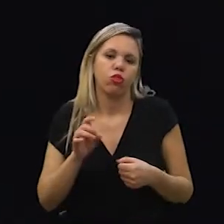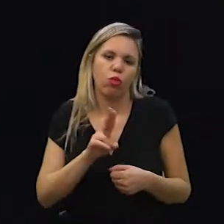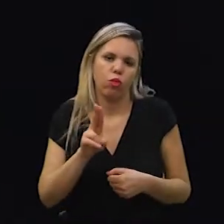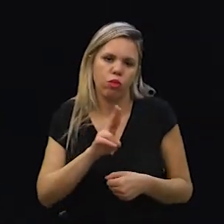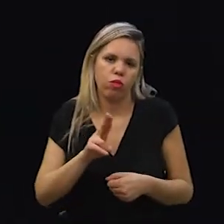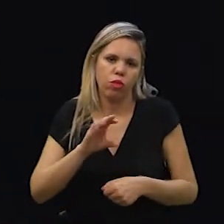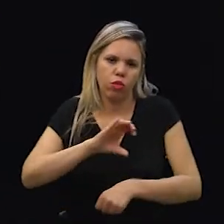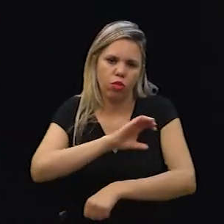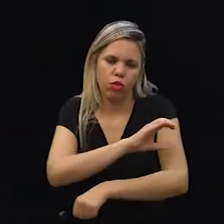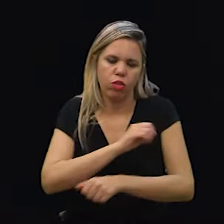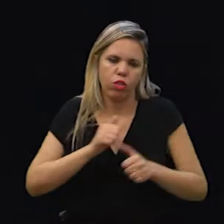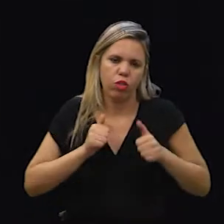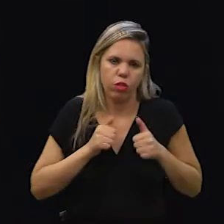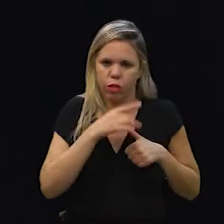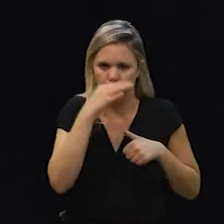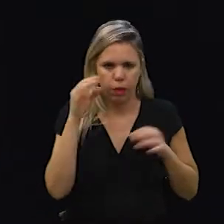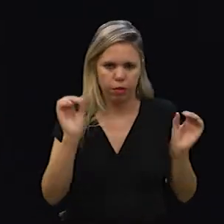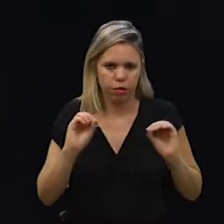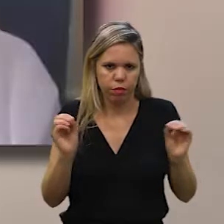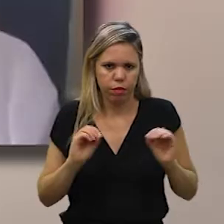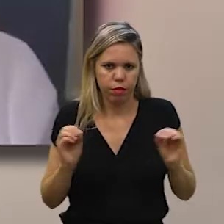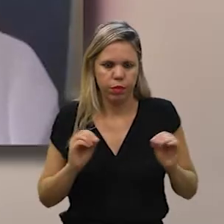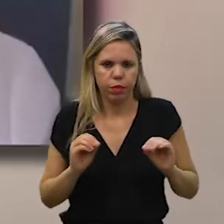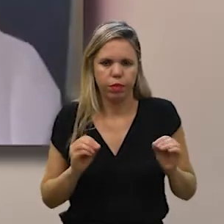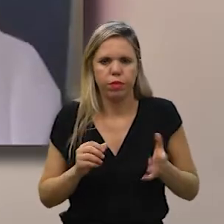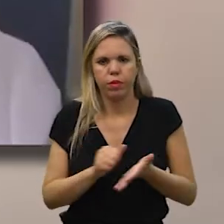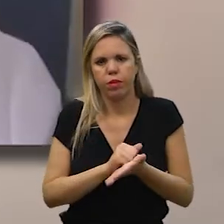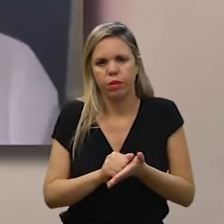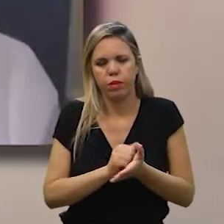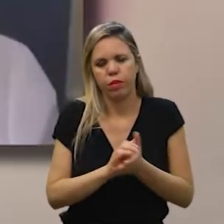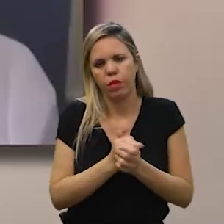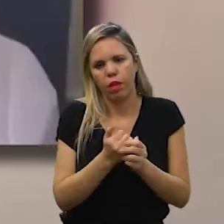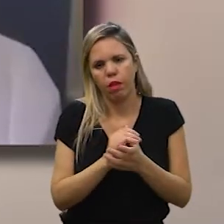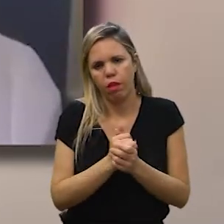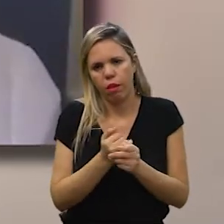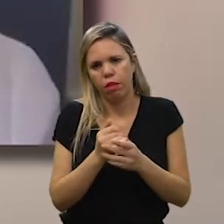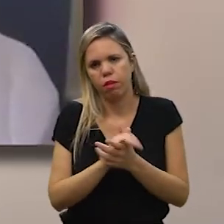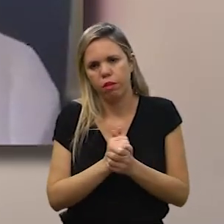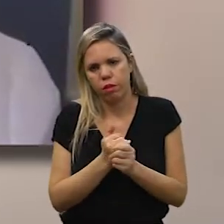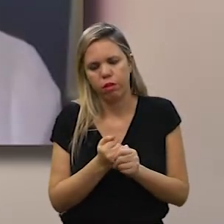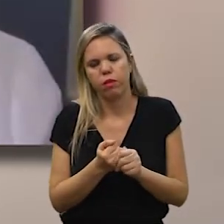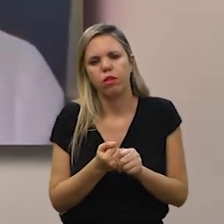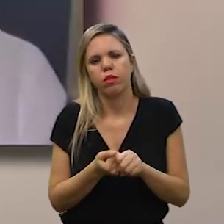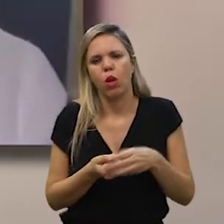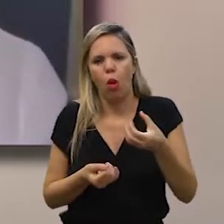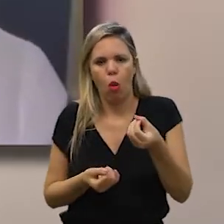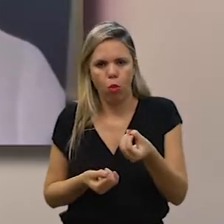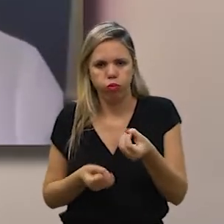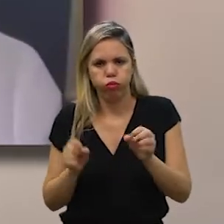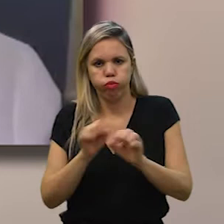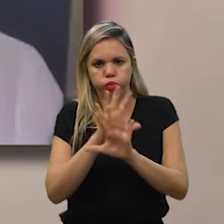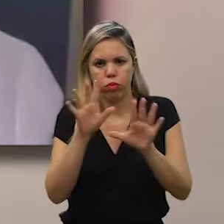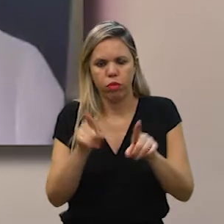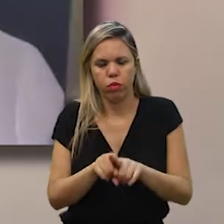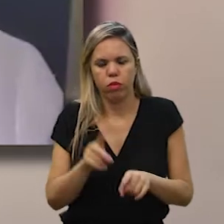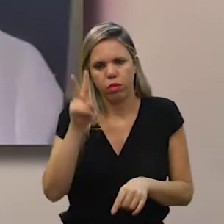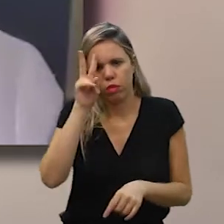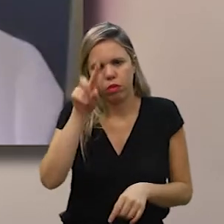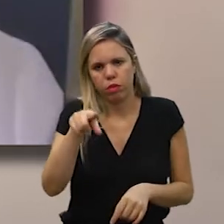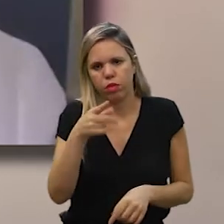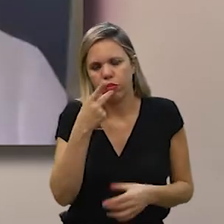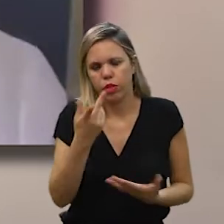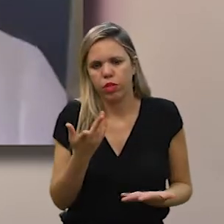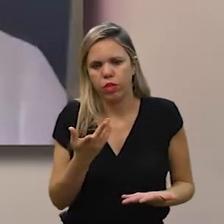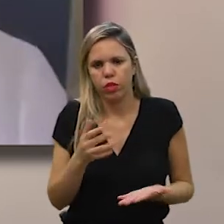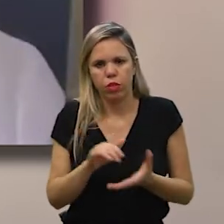hidratante neutro, aquele que não tem cheirinho nenhum, e o sabonete também, usar sabonete neutro. Lembrar, como você mesma